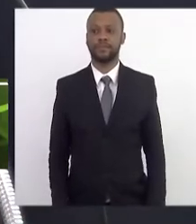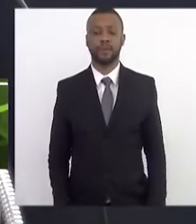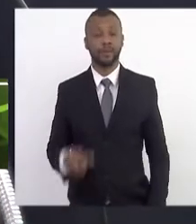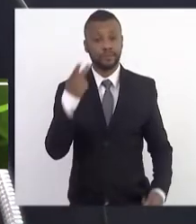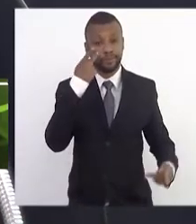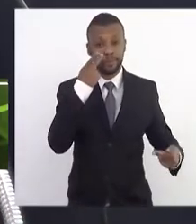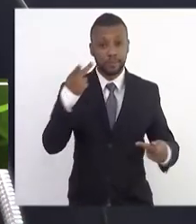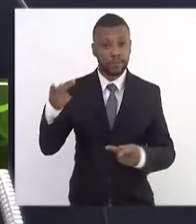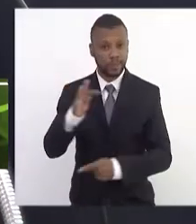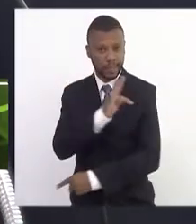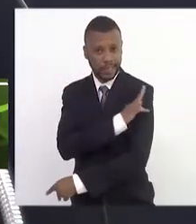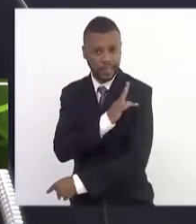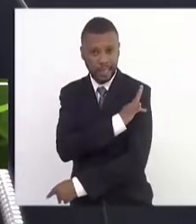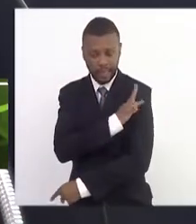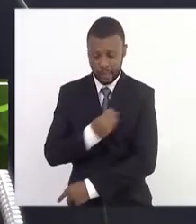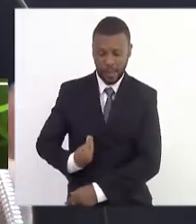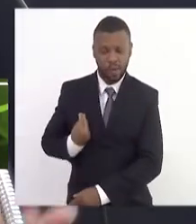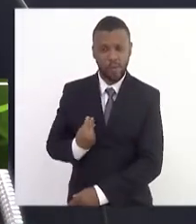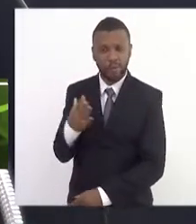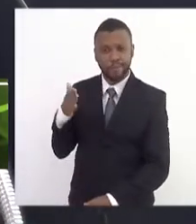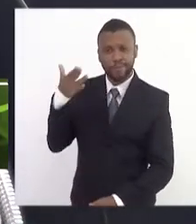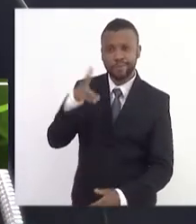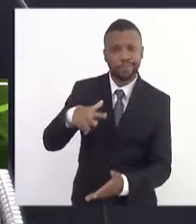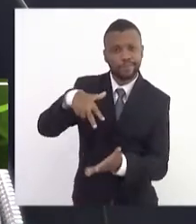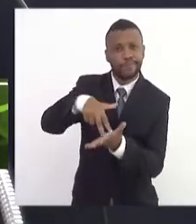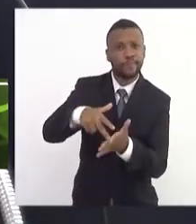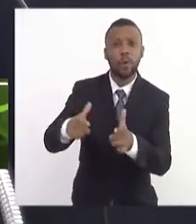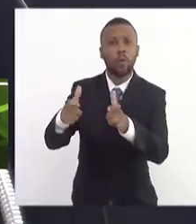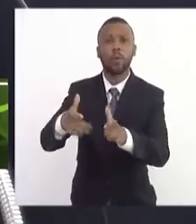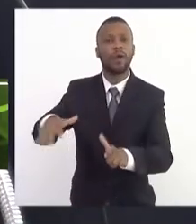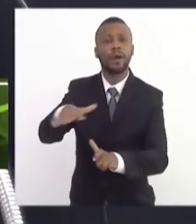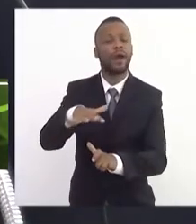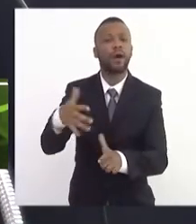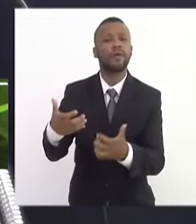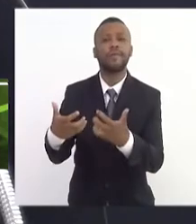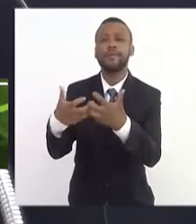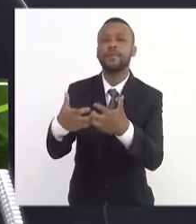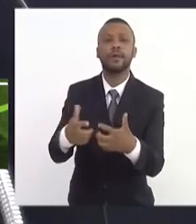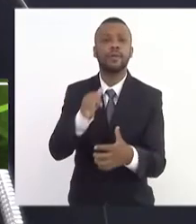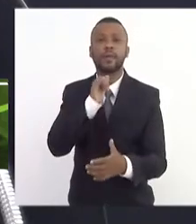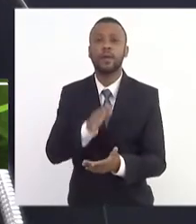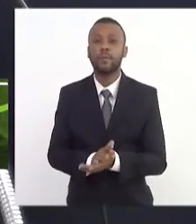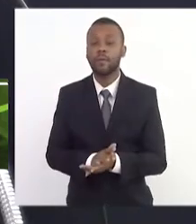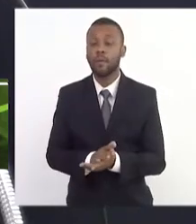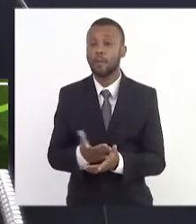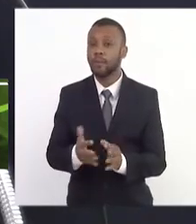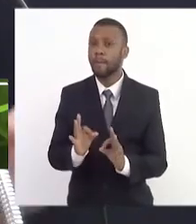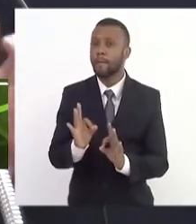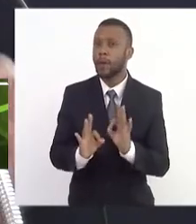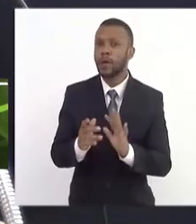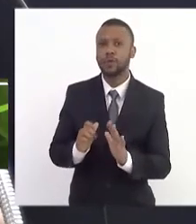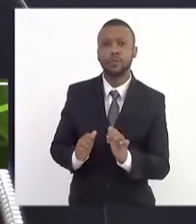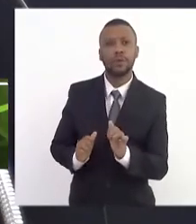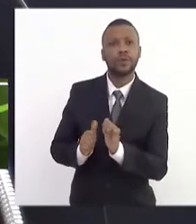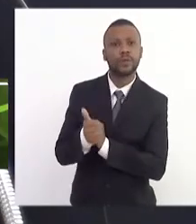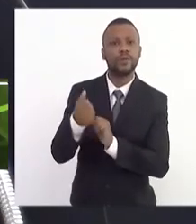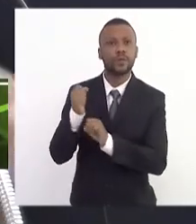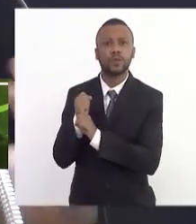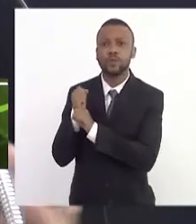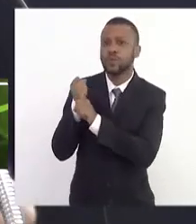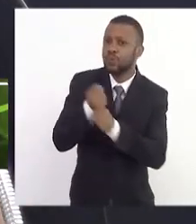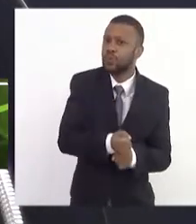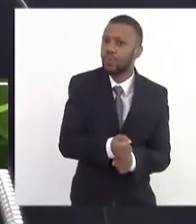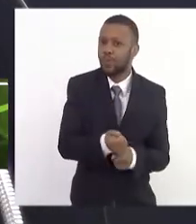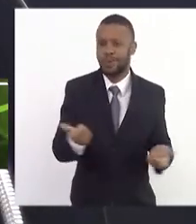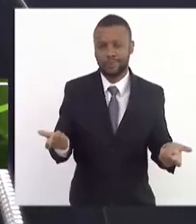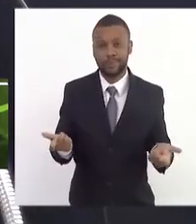às visitas, e às vezes era um local onde funcionava, por exemplo, um projeto esportivo de judô. Aí, com tanta boa vontade, às